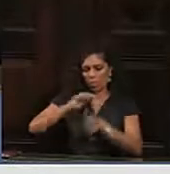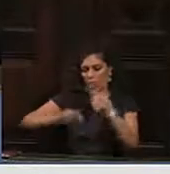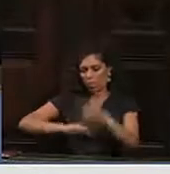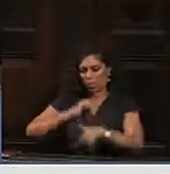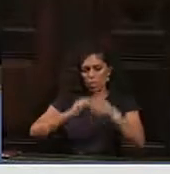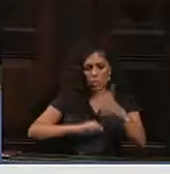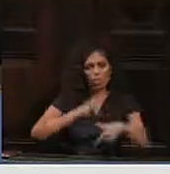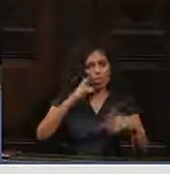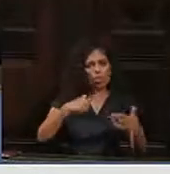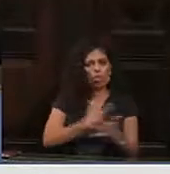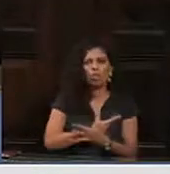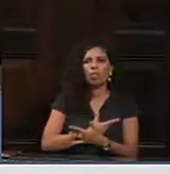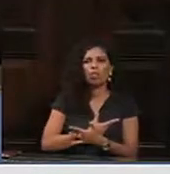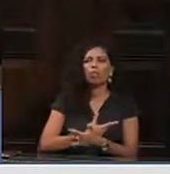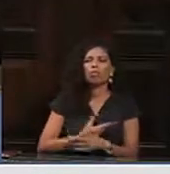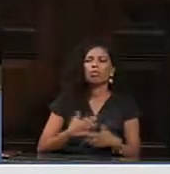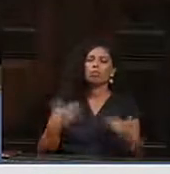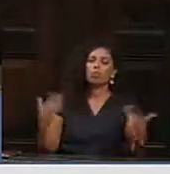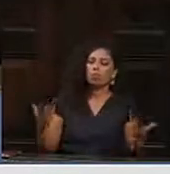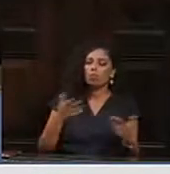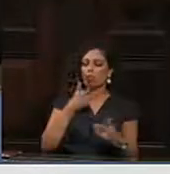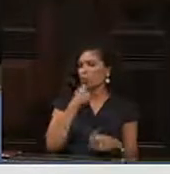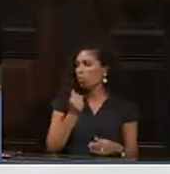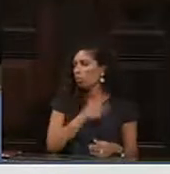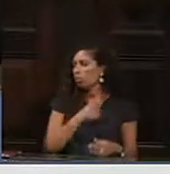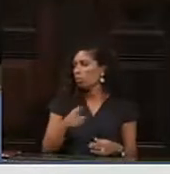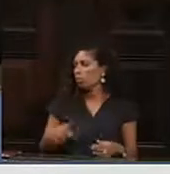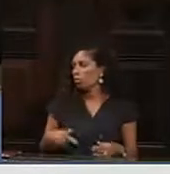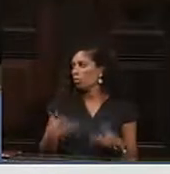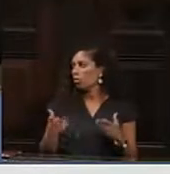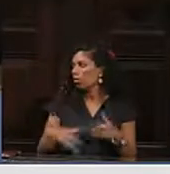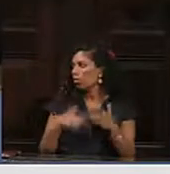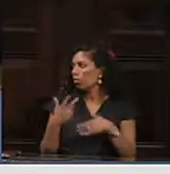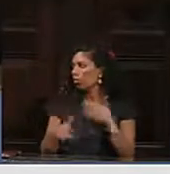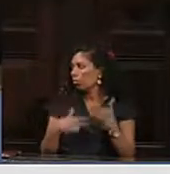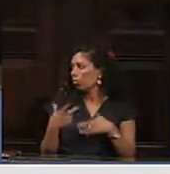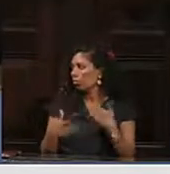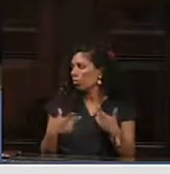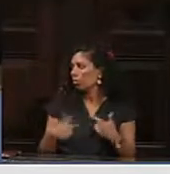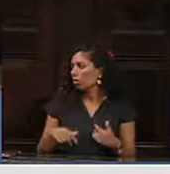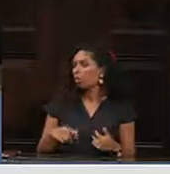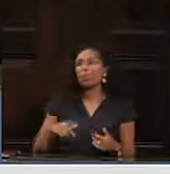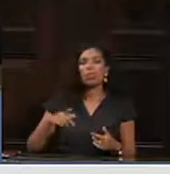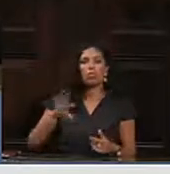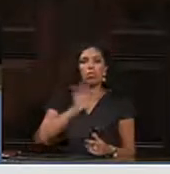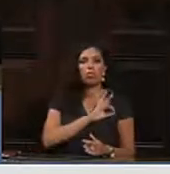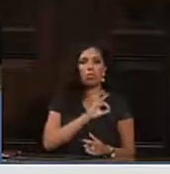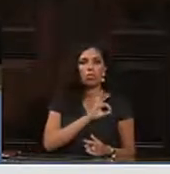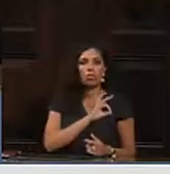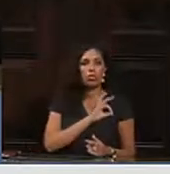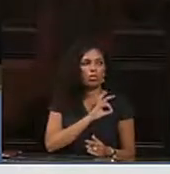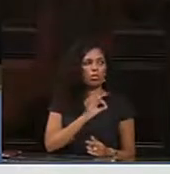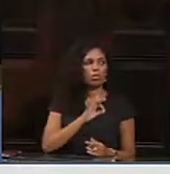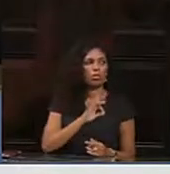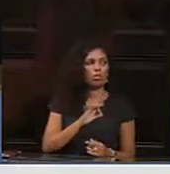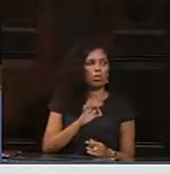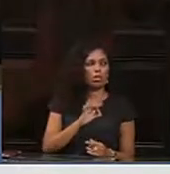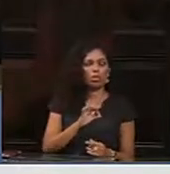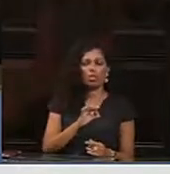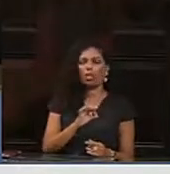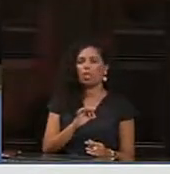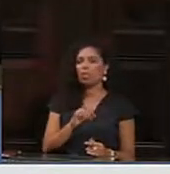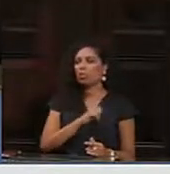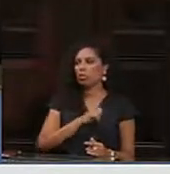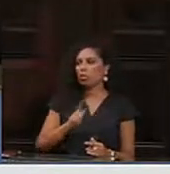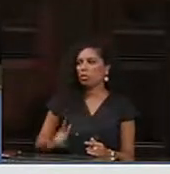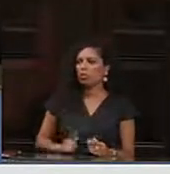Então, presidente, eu também quero parabenizar o governador, porque ele colocou os 500 policiais militares, ele está cumprindo o que ele